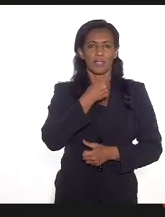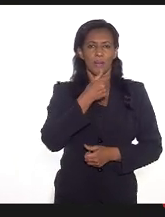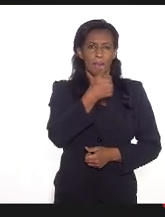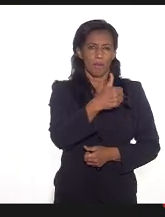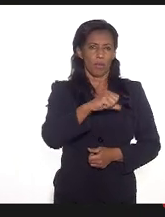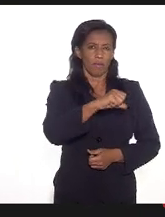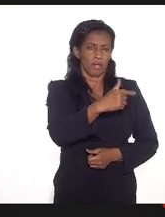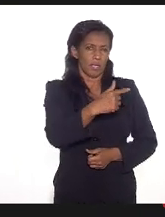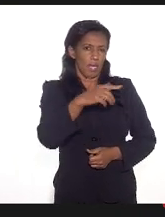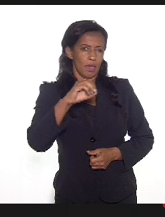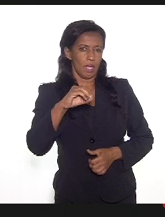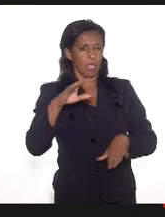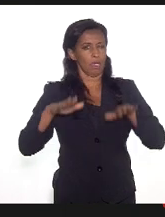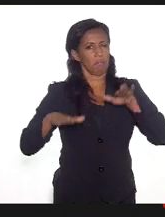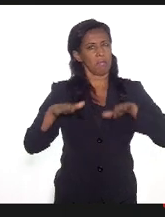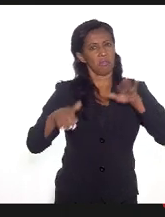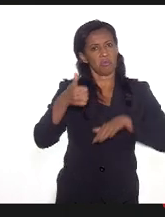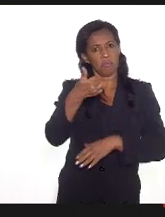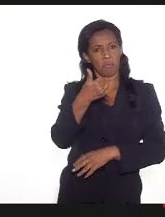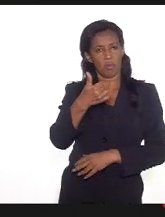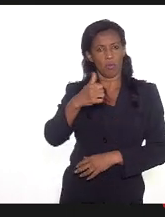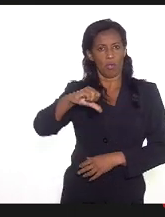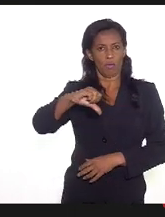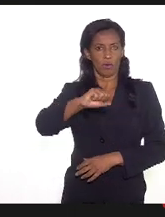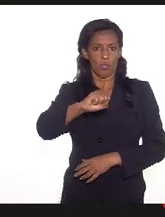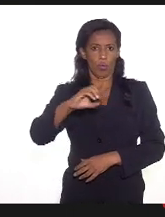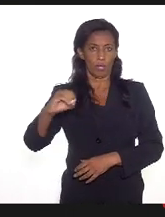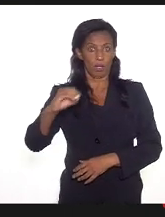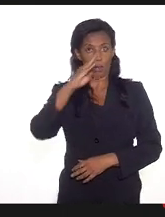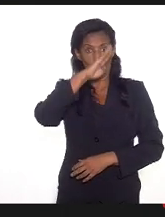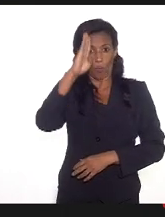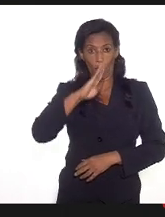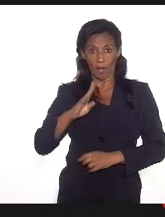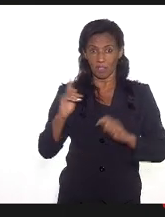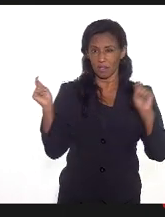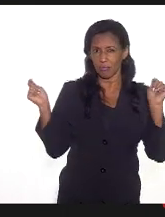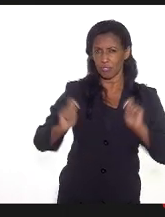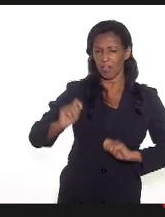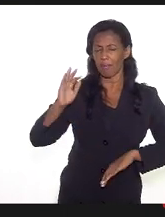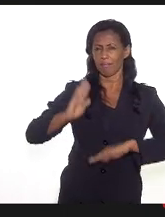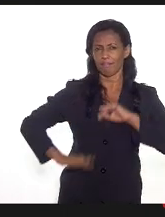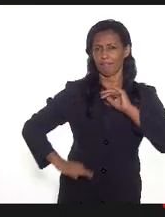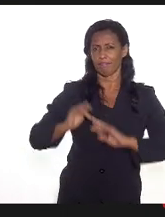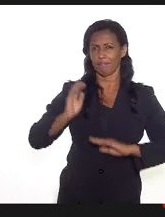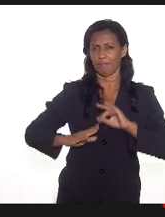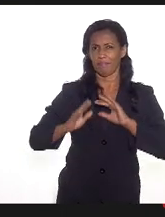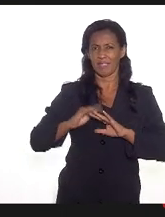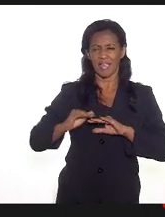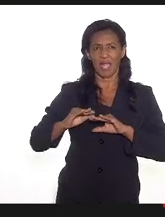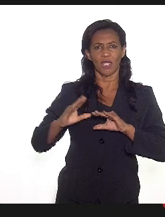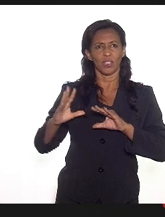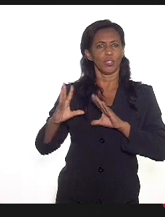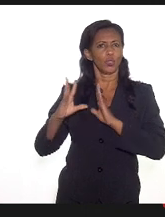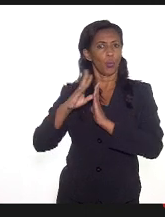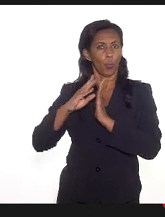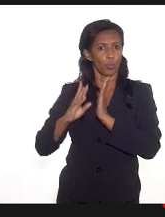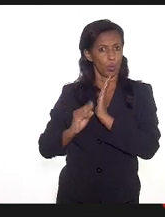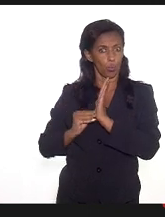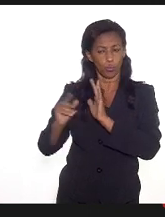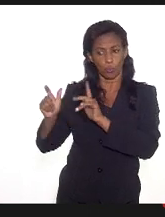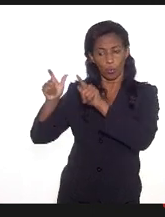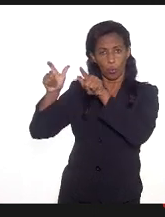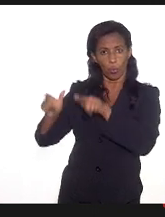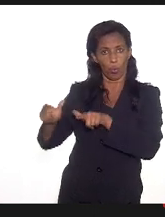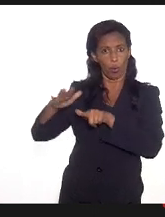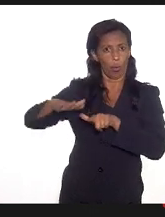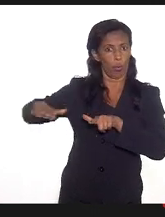70, 80, o Brasil tinha uma grande capacidade de conteúdo local. Os motores, por exemplo,